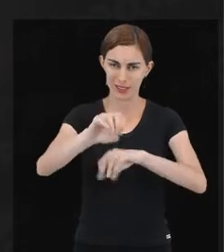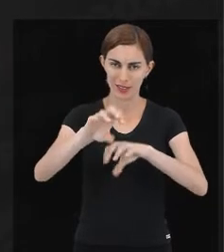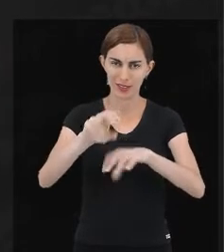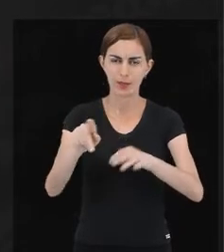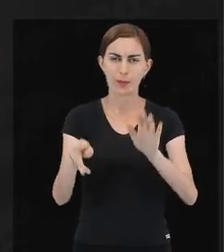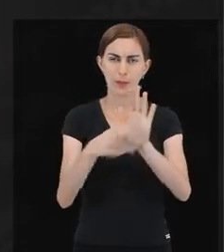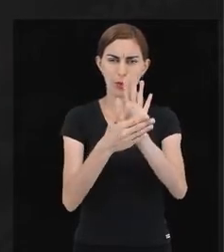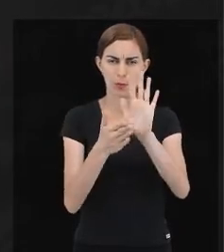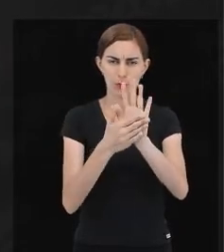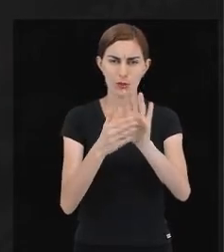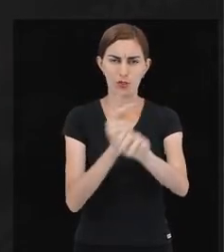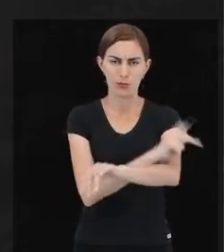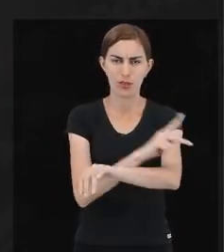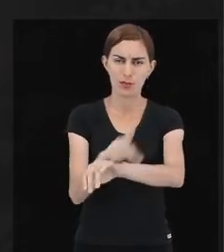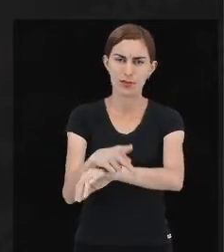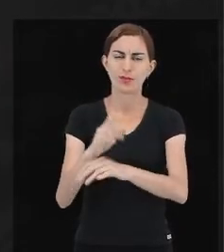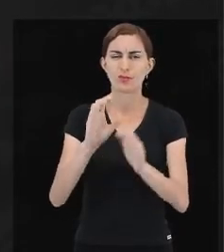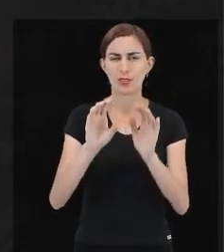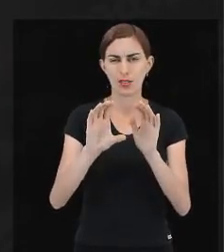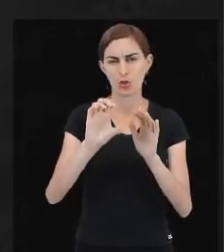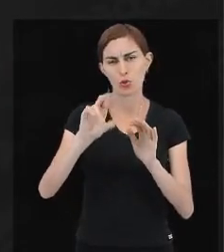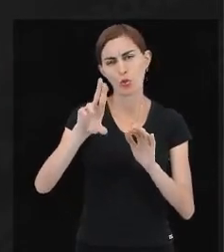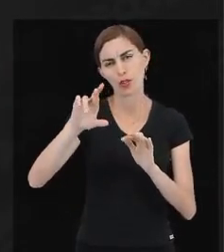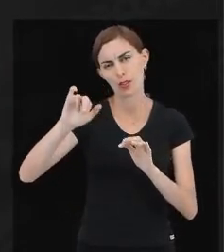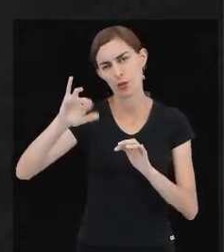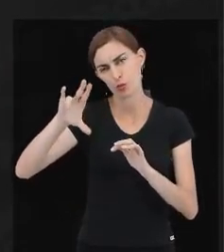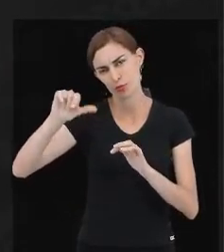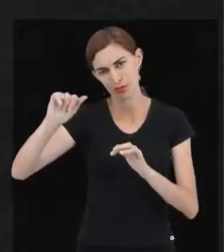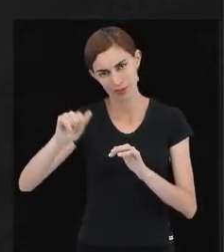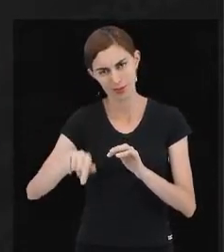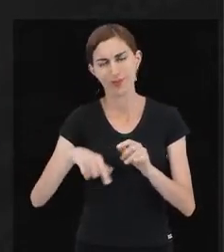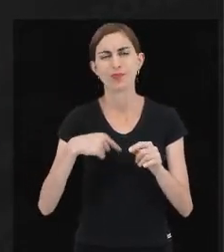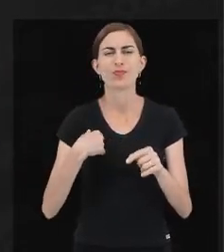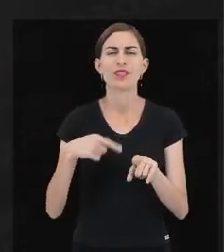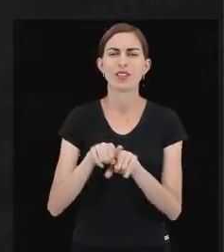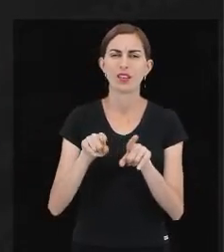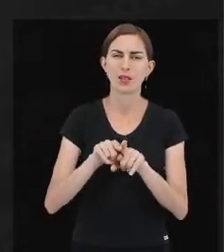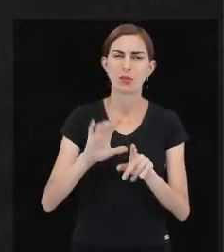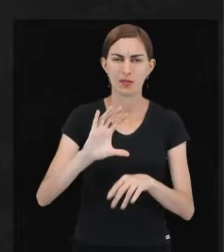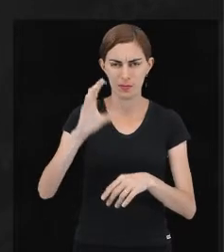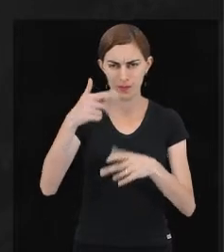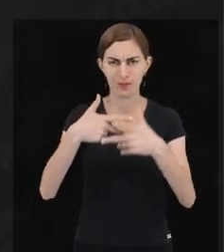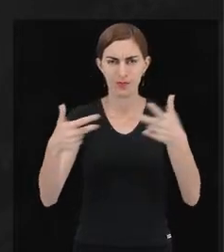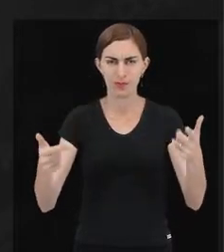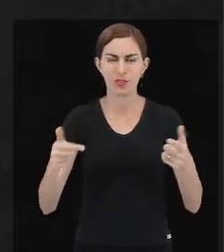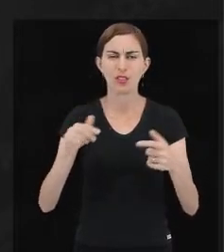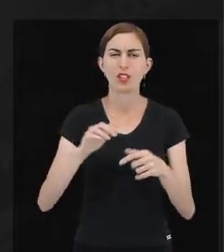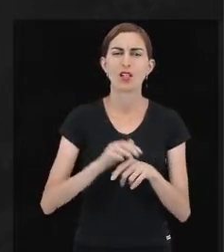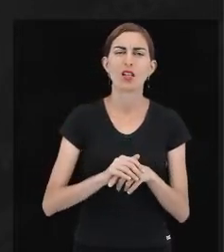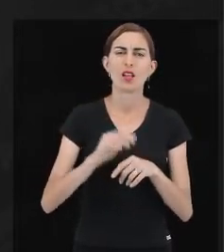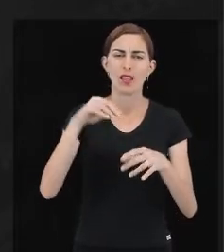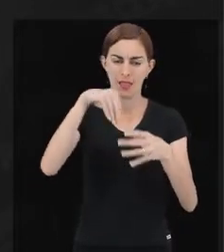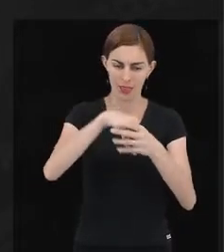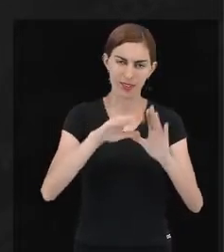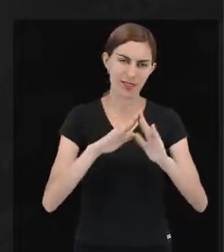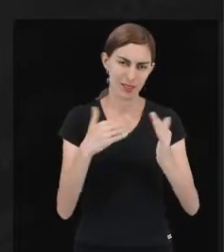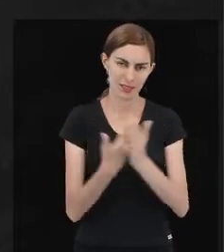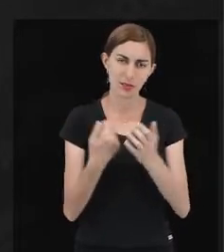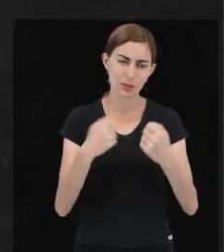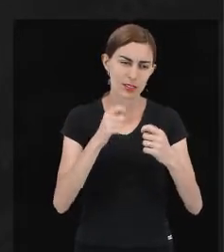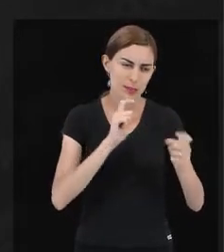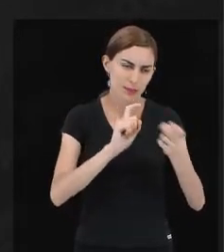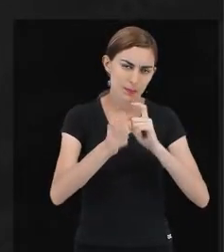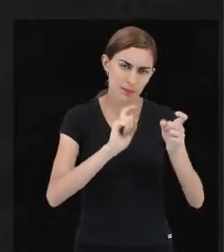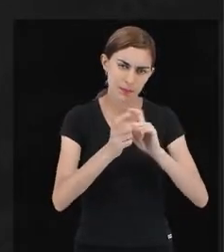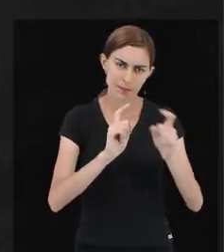e proposta pedagógica curricular. Dependendo da gravidade do caso e nas situações que extrapolam a função da escola, é necessário